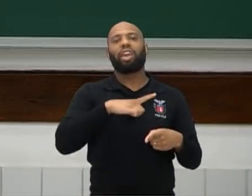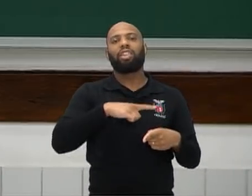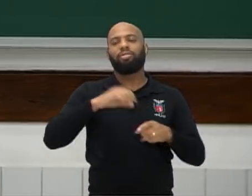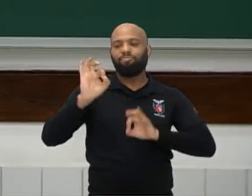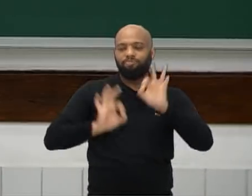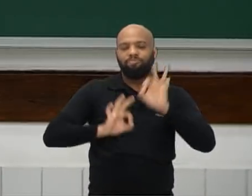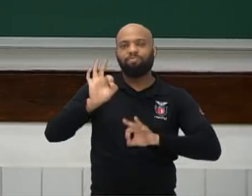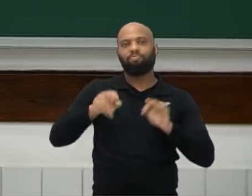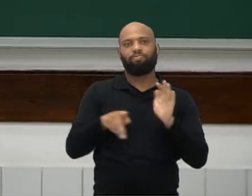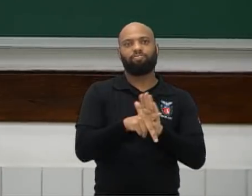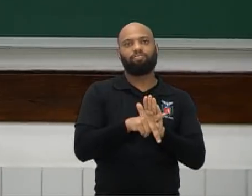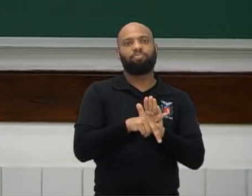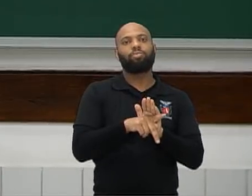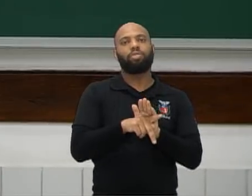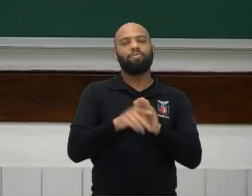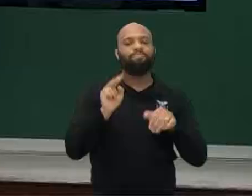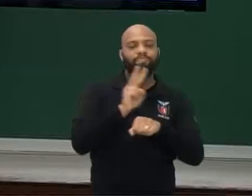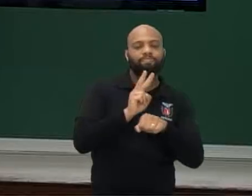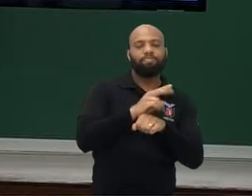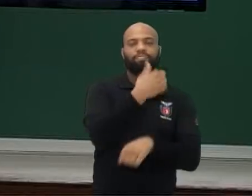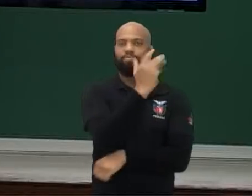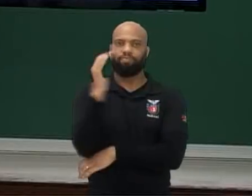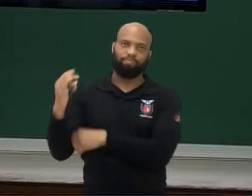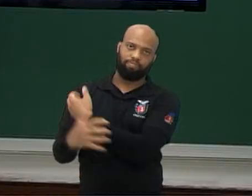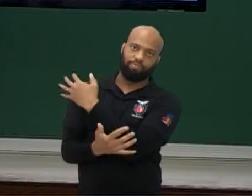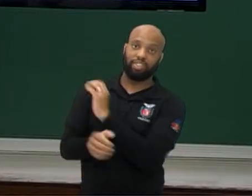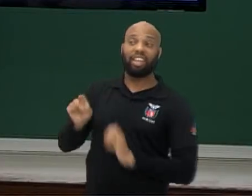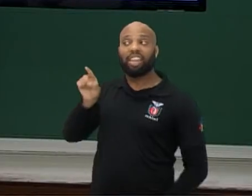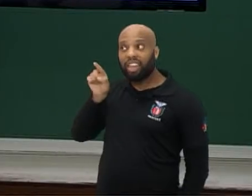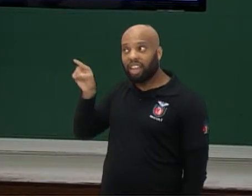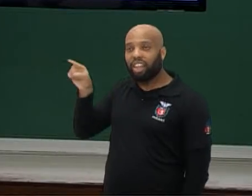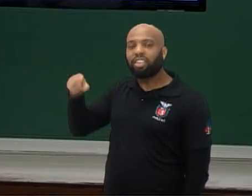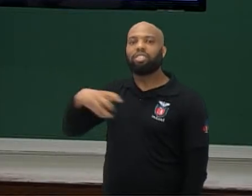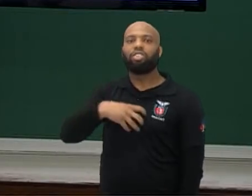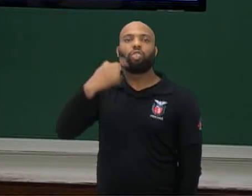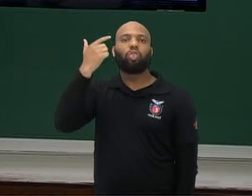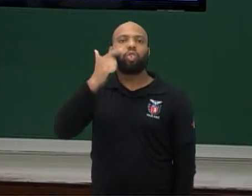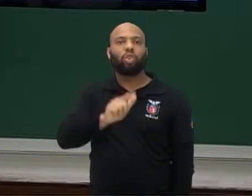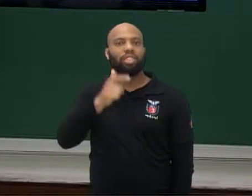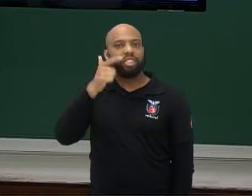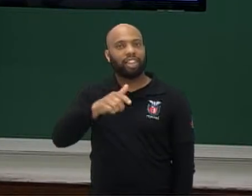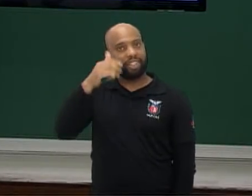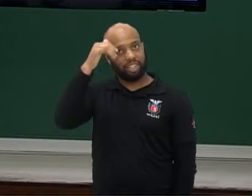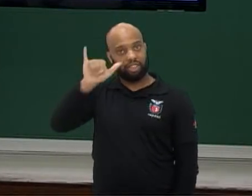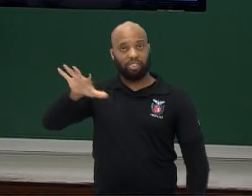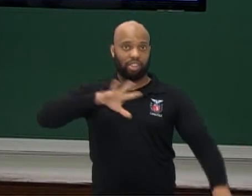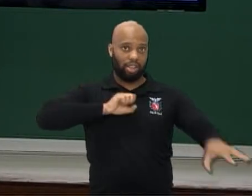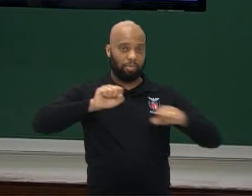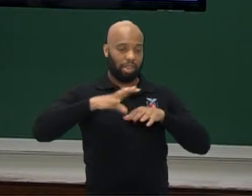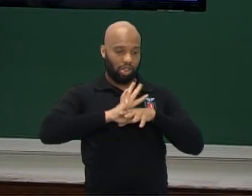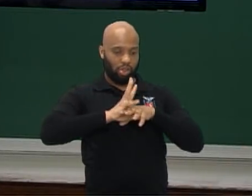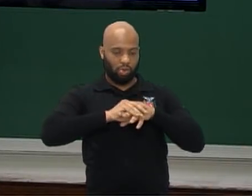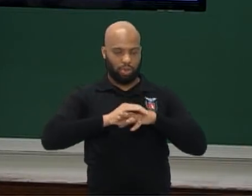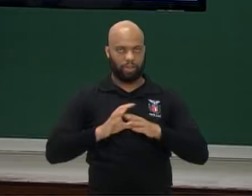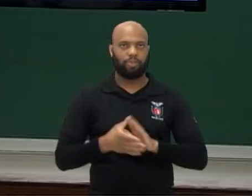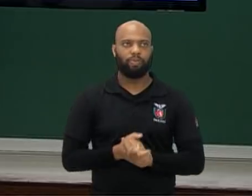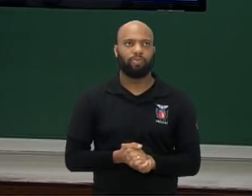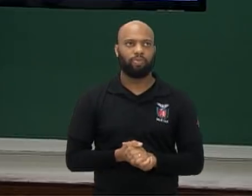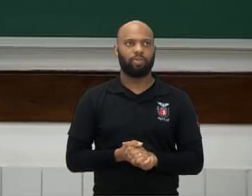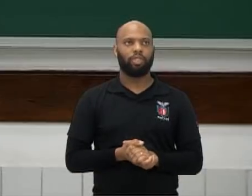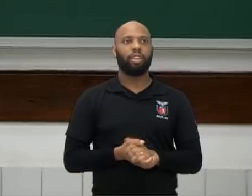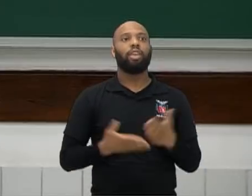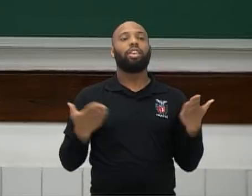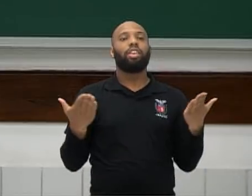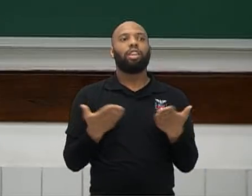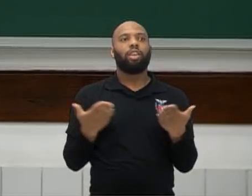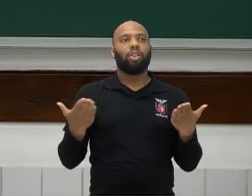natureza. Então, esses são os principais meios de prevenção contra doenças causadas pela água e alimentos contaminados. Agora